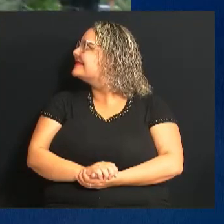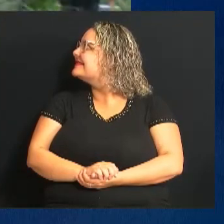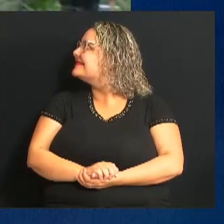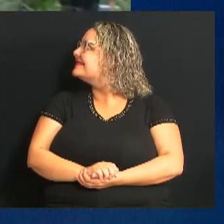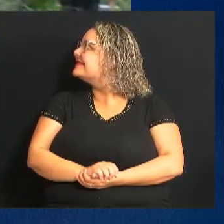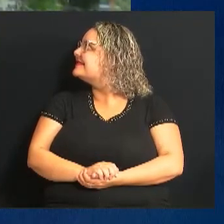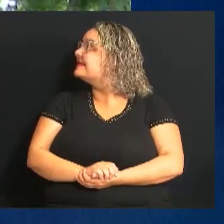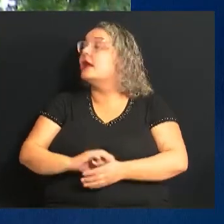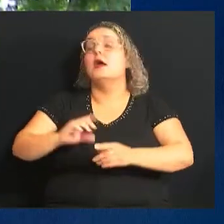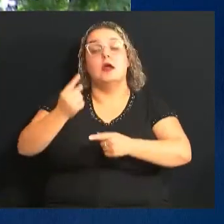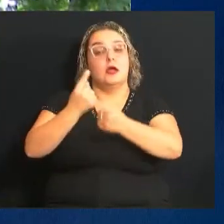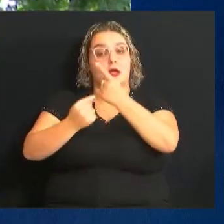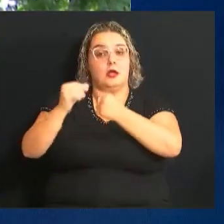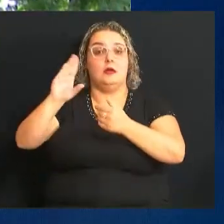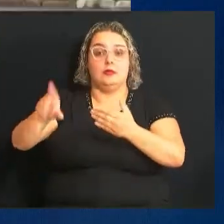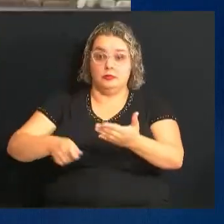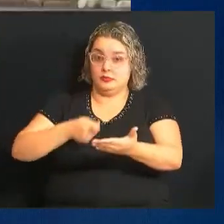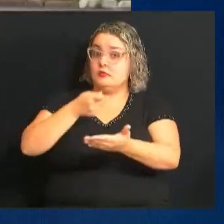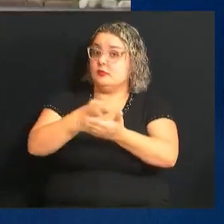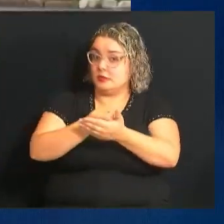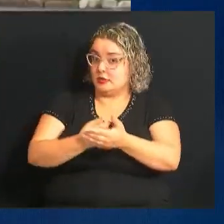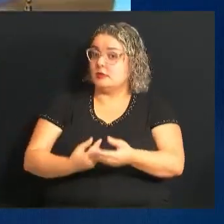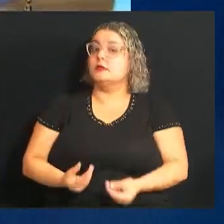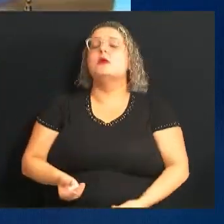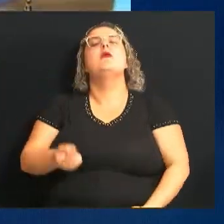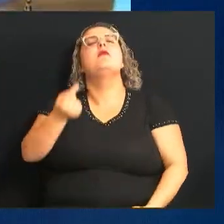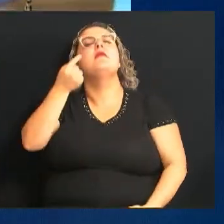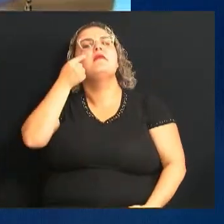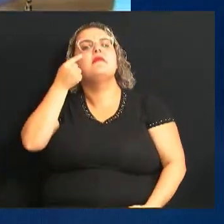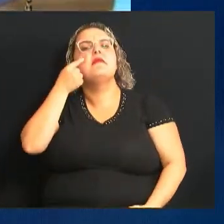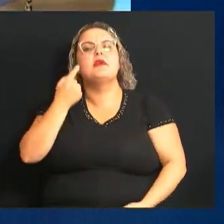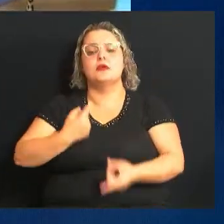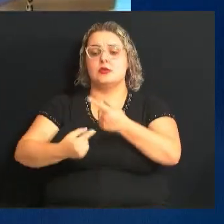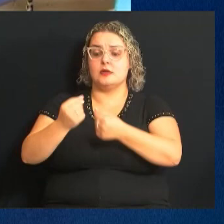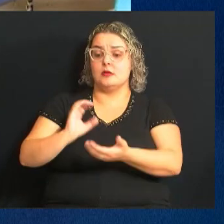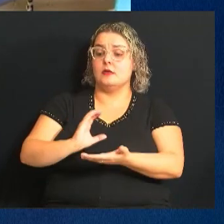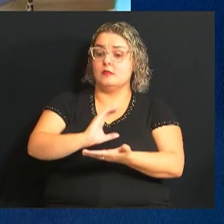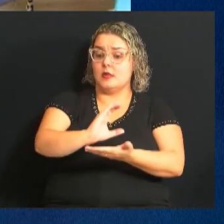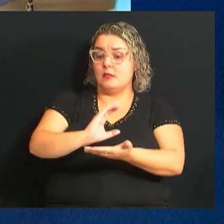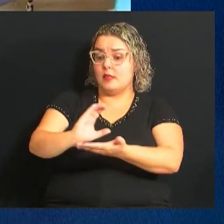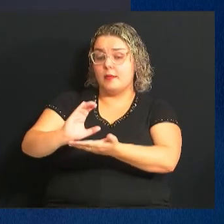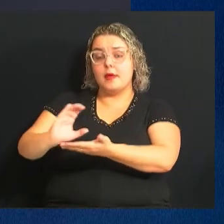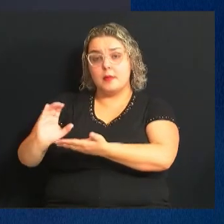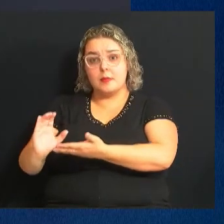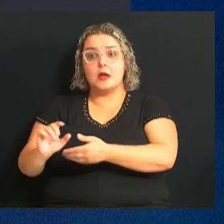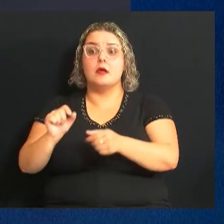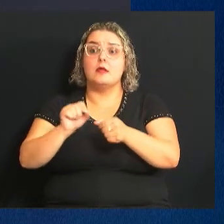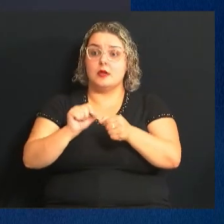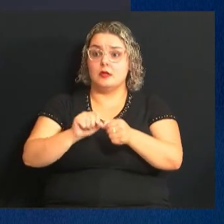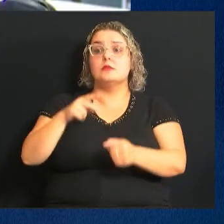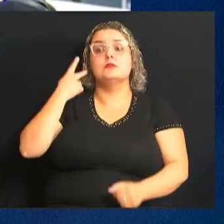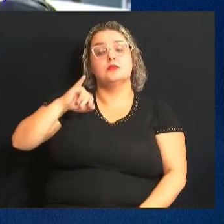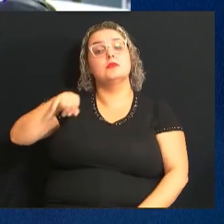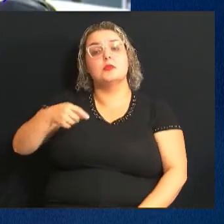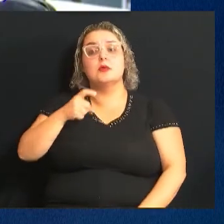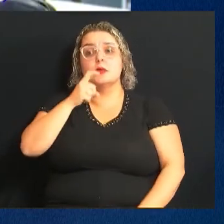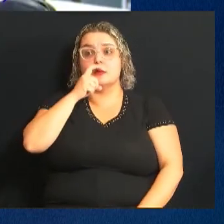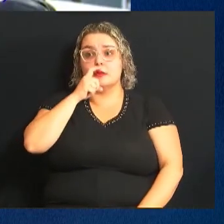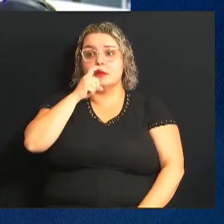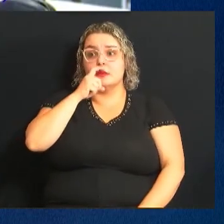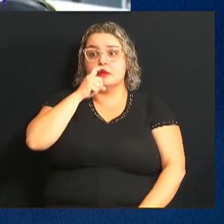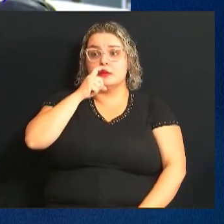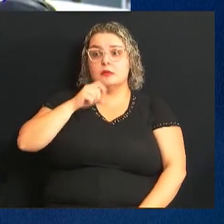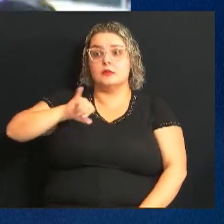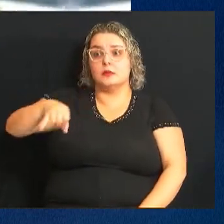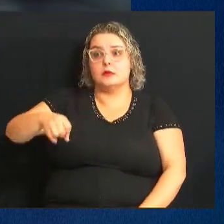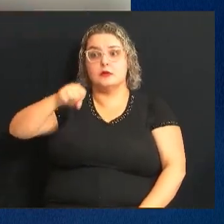Emendas impositivas, confira as verbas destinadas ao município realizadas pelos vereadores Jorge Schneider e Juscelino